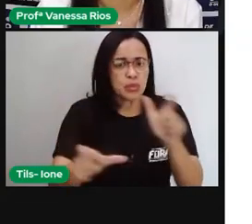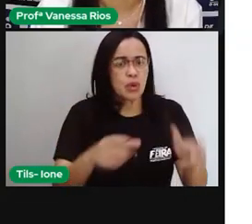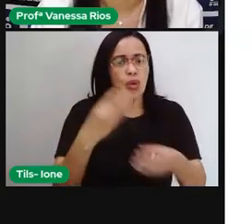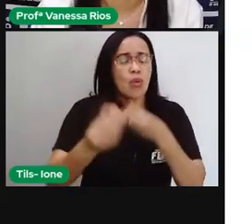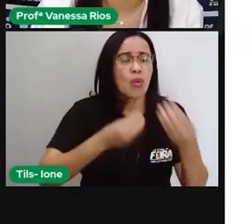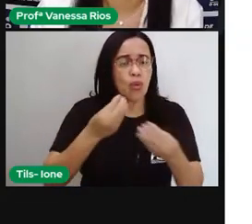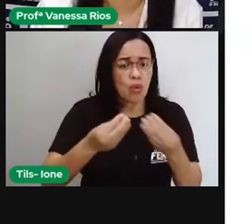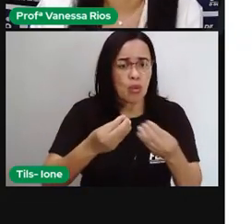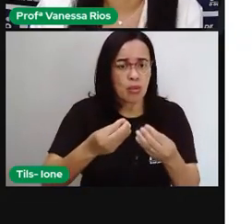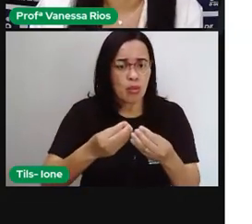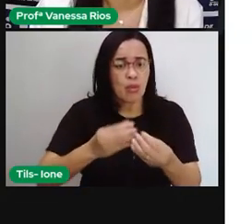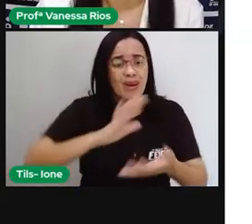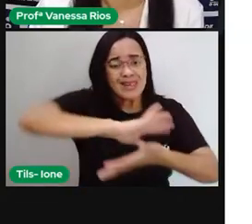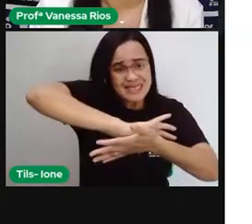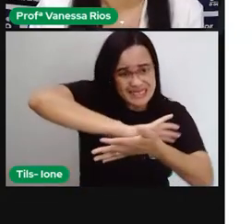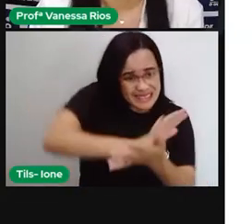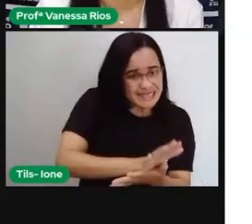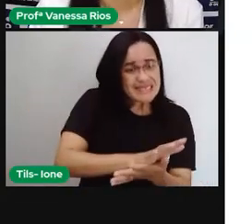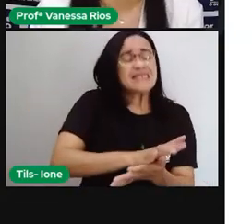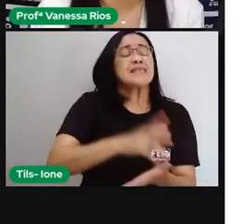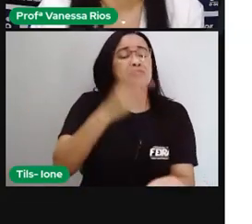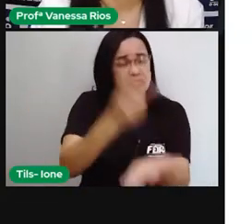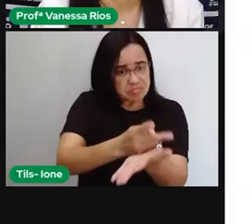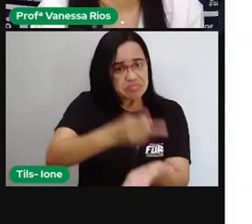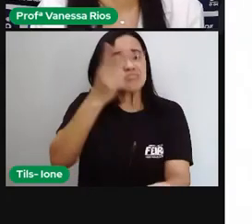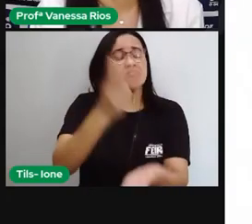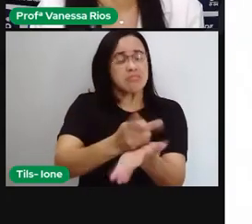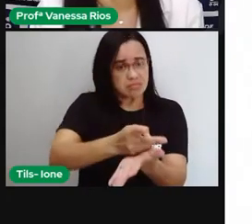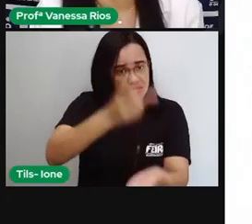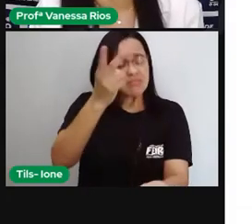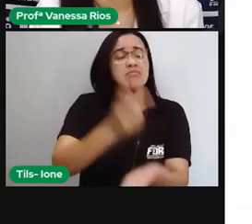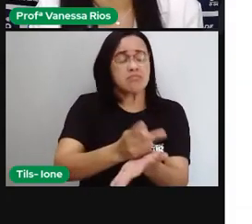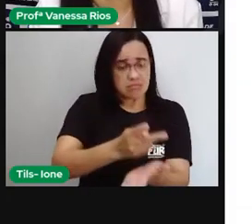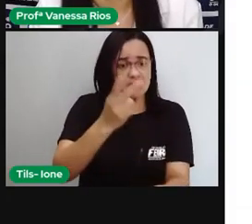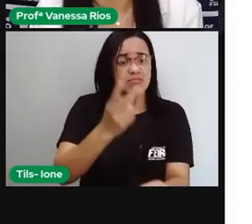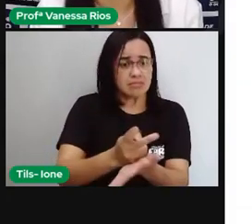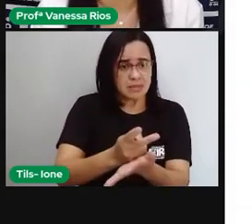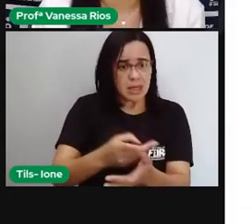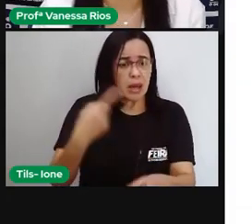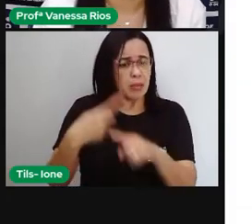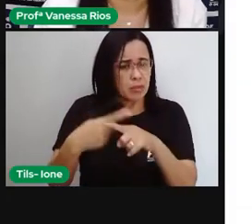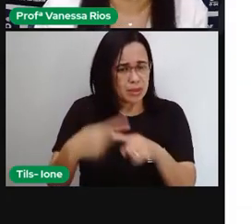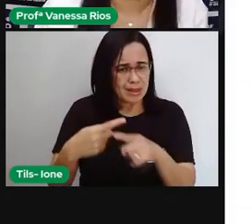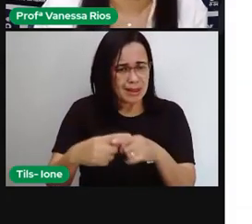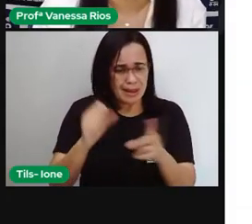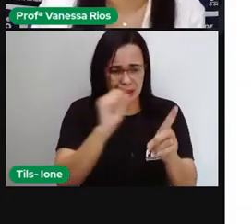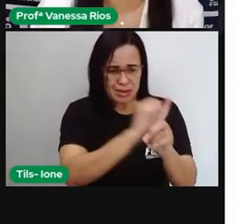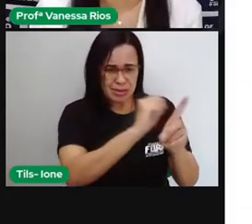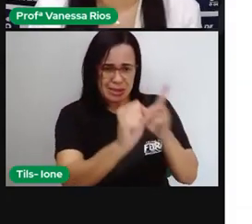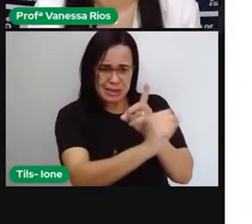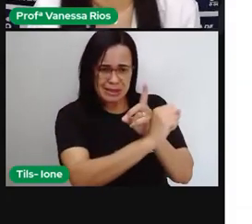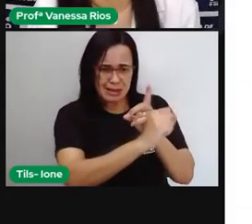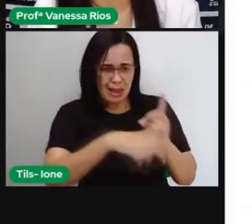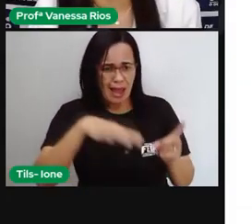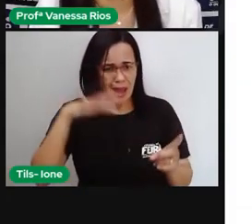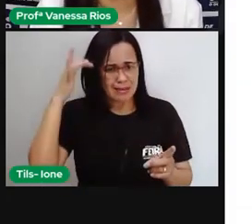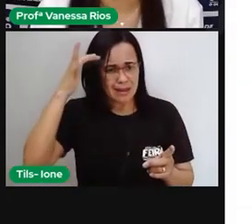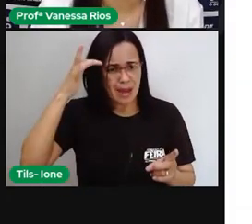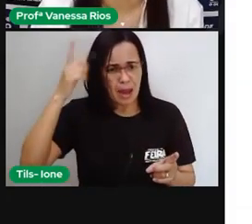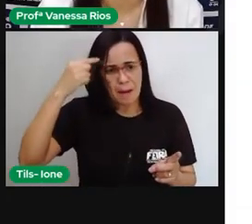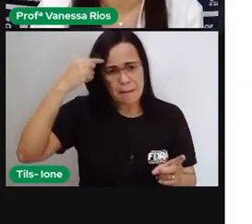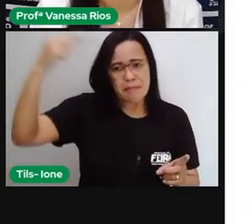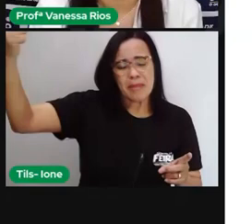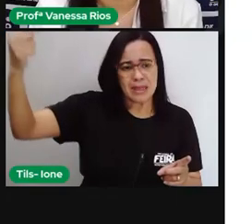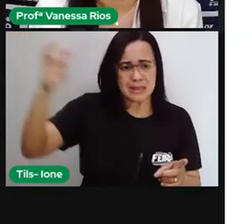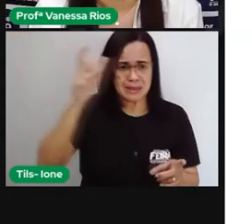de discriminação apenas por não se enquadrarem aí em padrões que acham que é o melhor, que acham que é ideal,